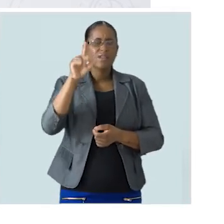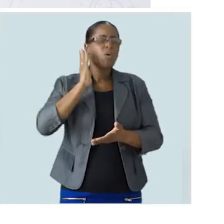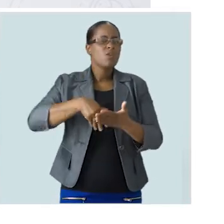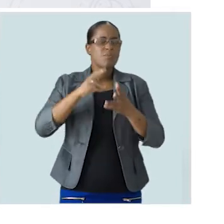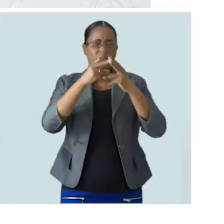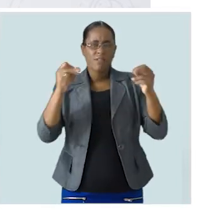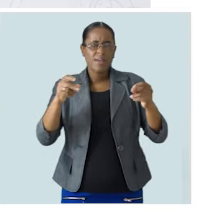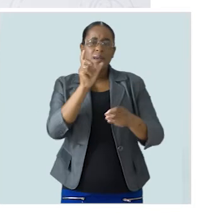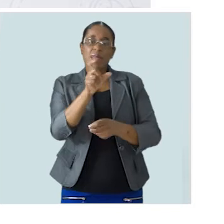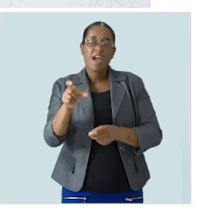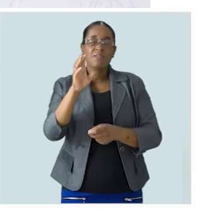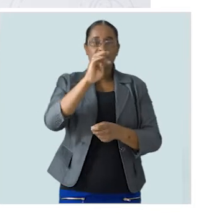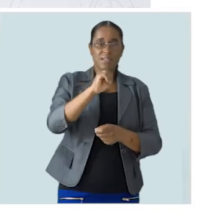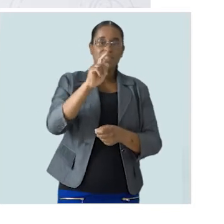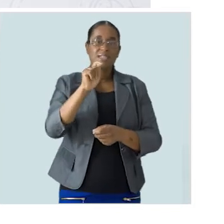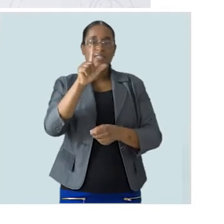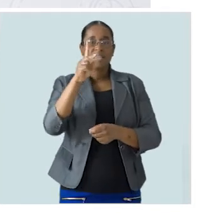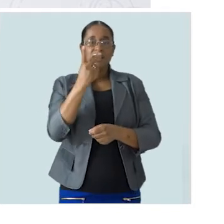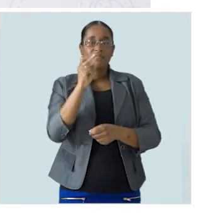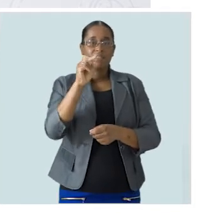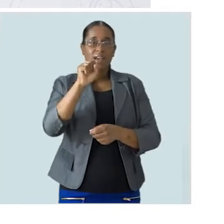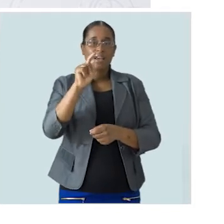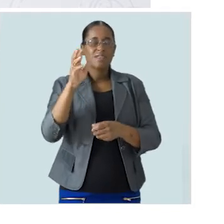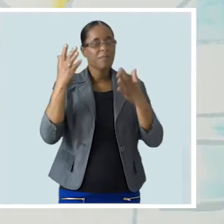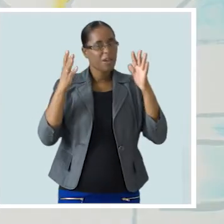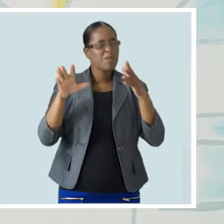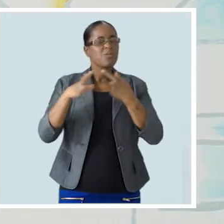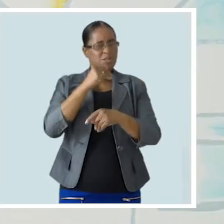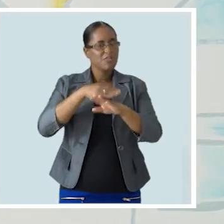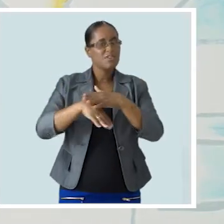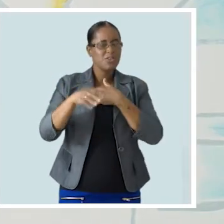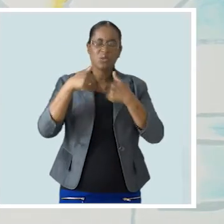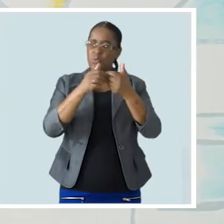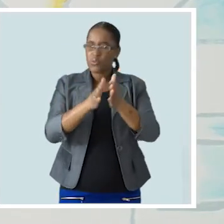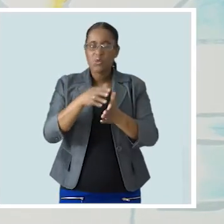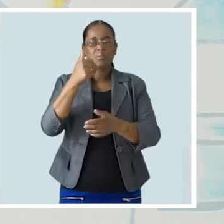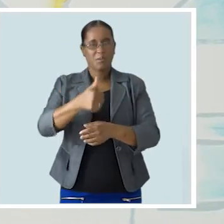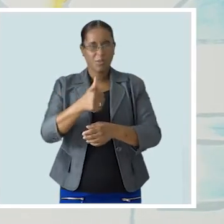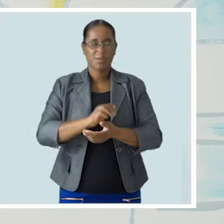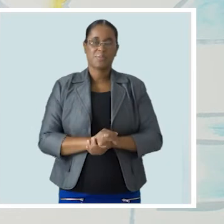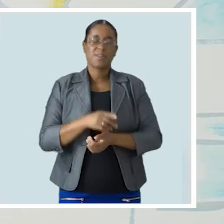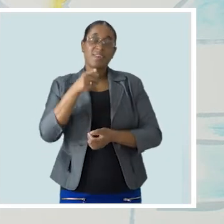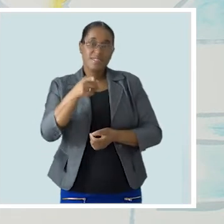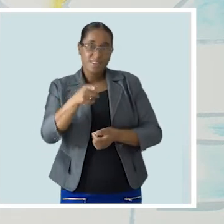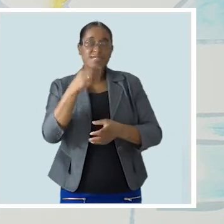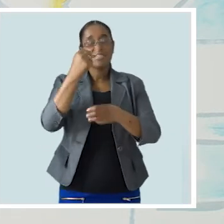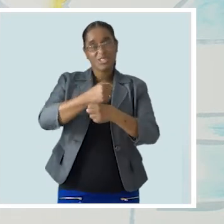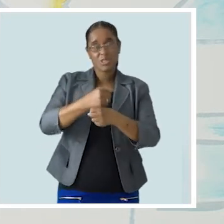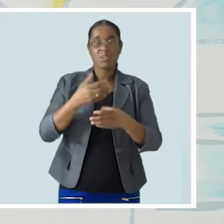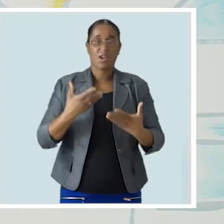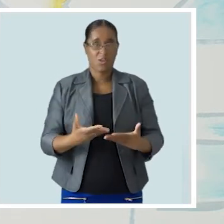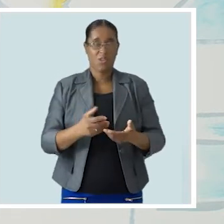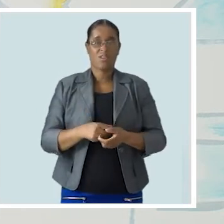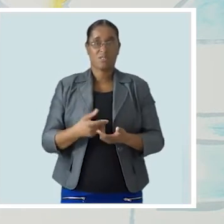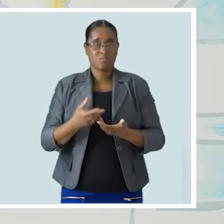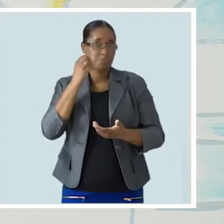selvagem. Muito bem, parabéns. Conseguiram fazer tudo. Perfeito. Neste exercício agora, como eu